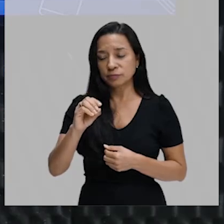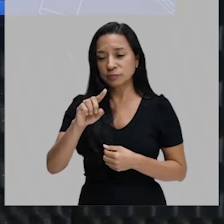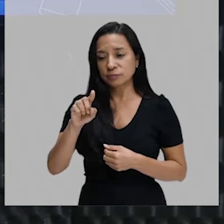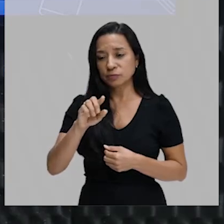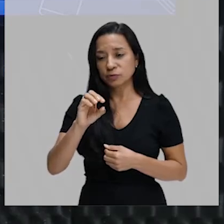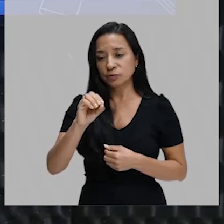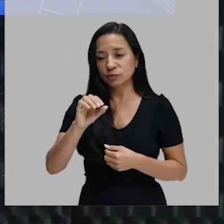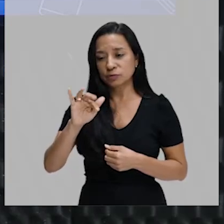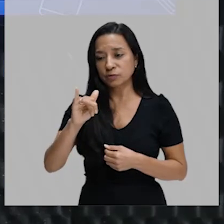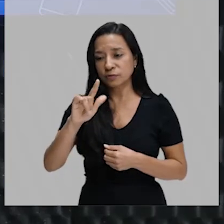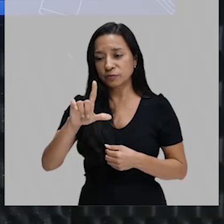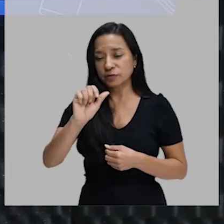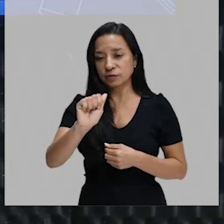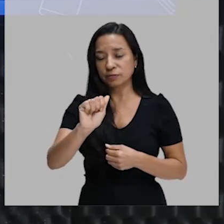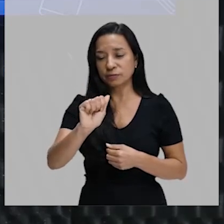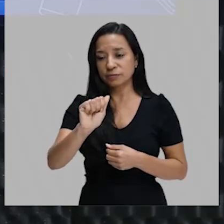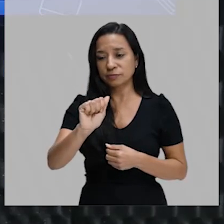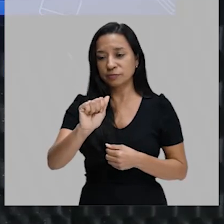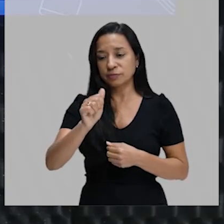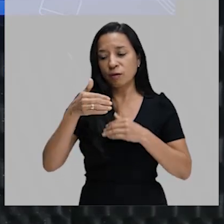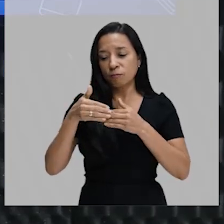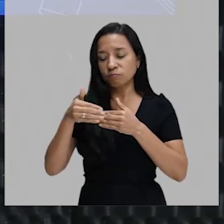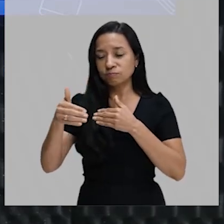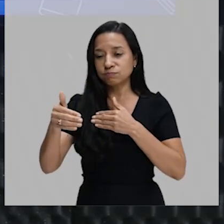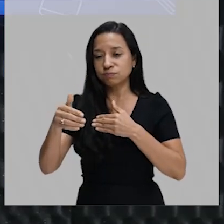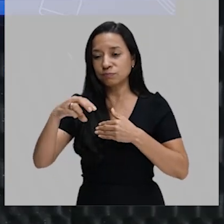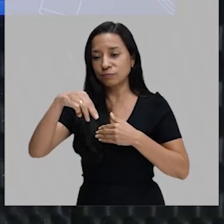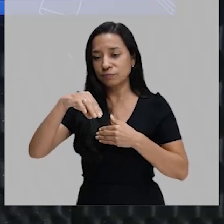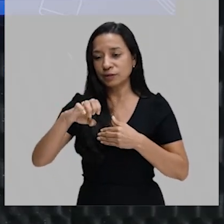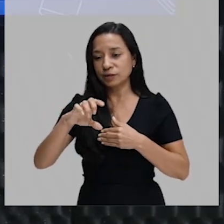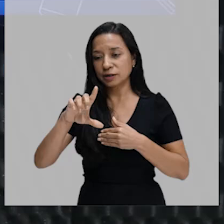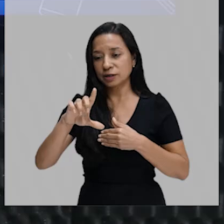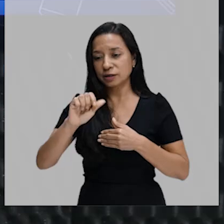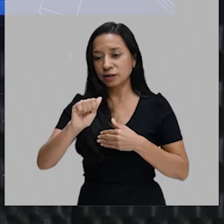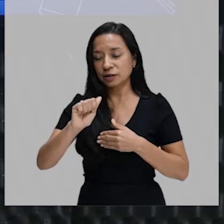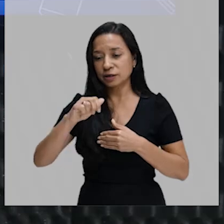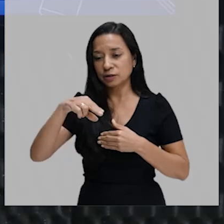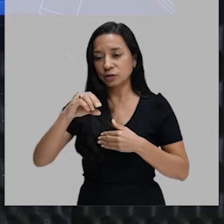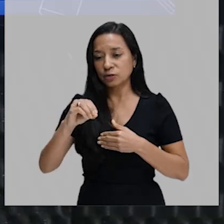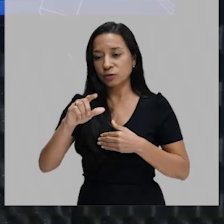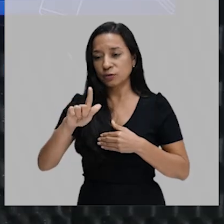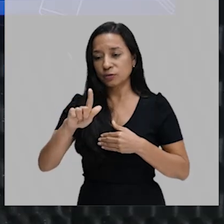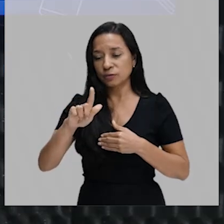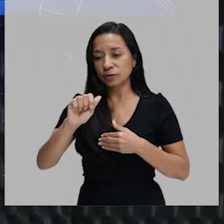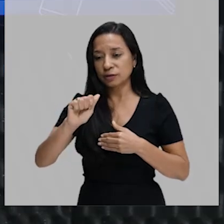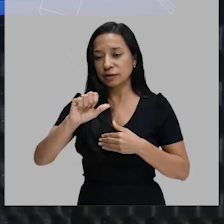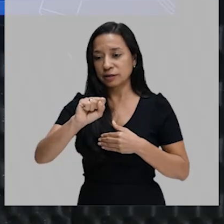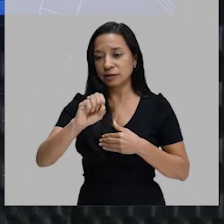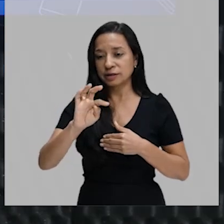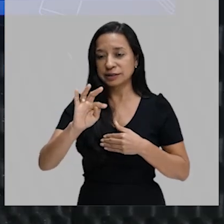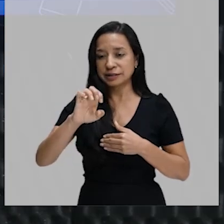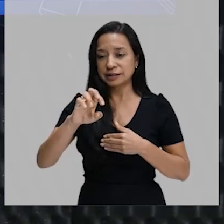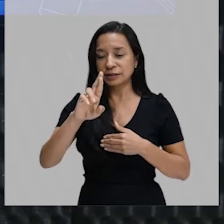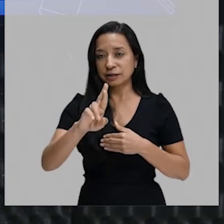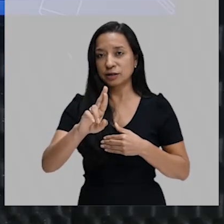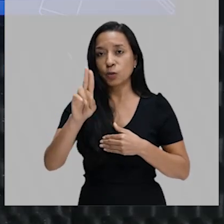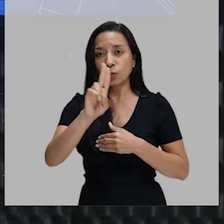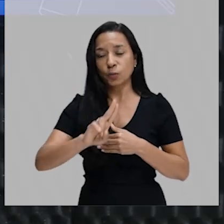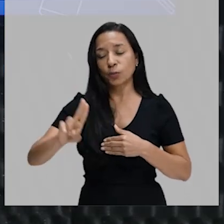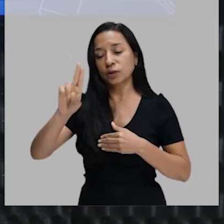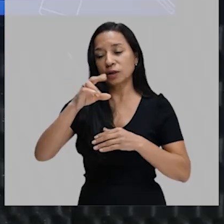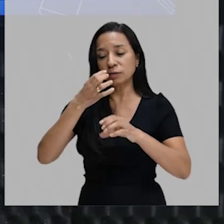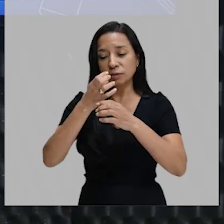melanogaster. Tá? Drosophila melanogaster. Esse é o nome científico dela. Então, ela é muito usada pela